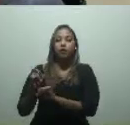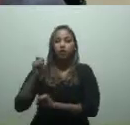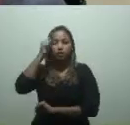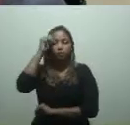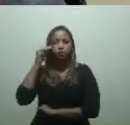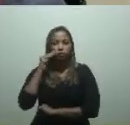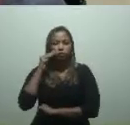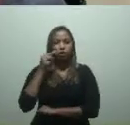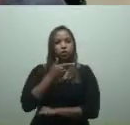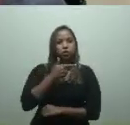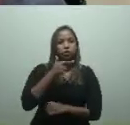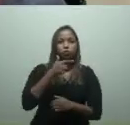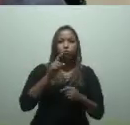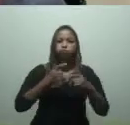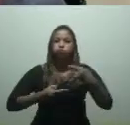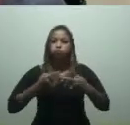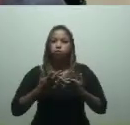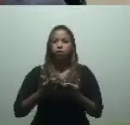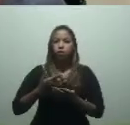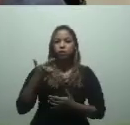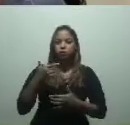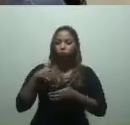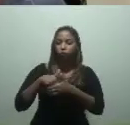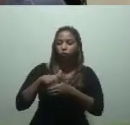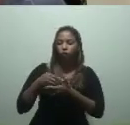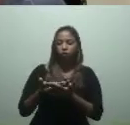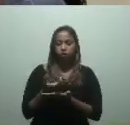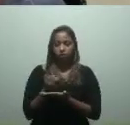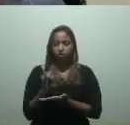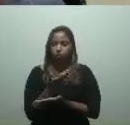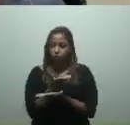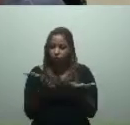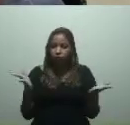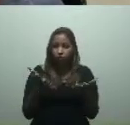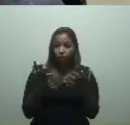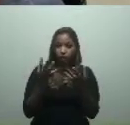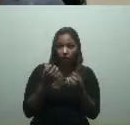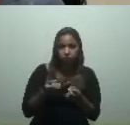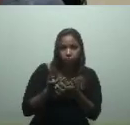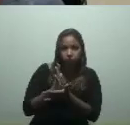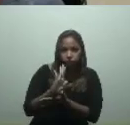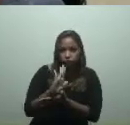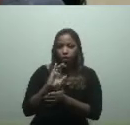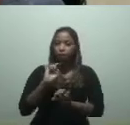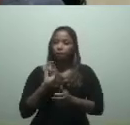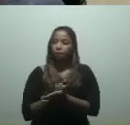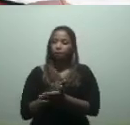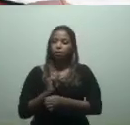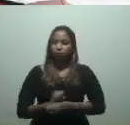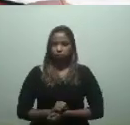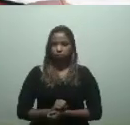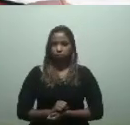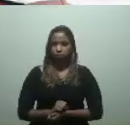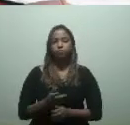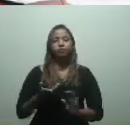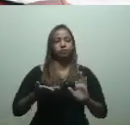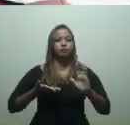segunda votação, aqueles que aprovam, permaneçam como estão. Aprovado. Projeto de